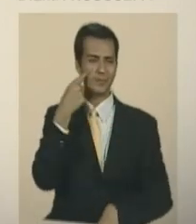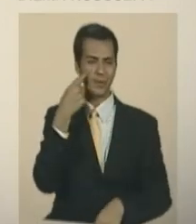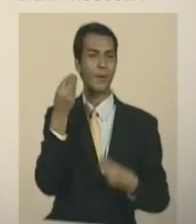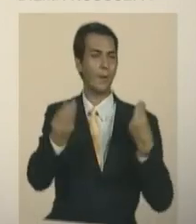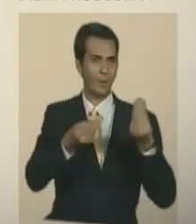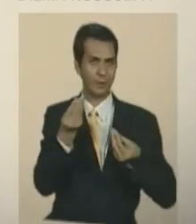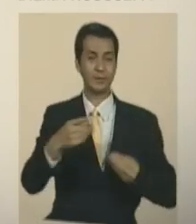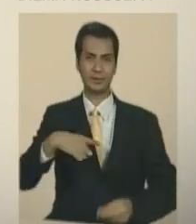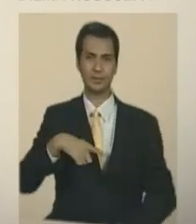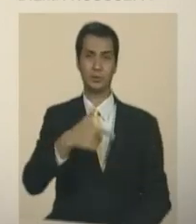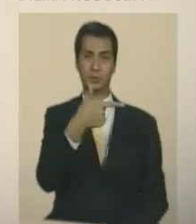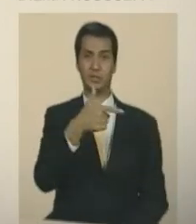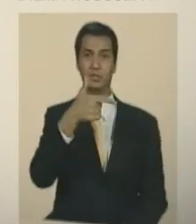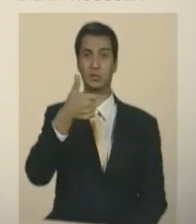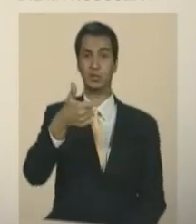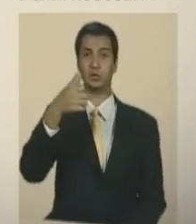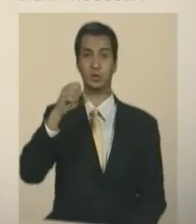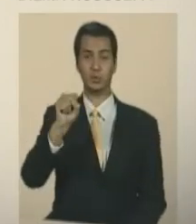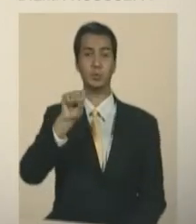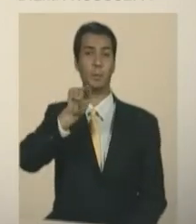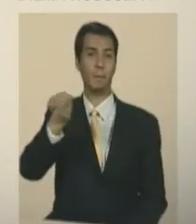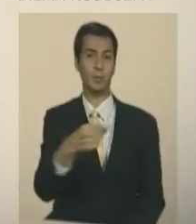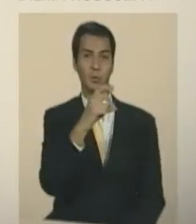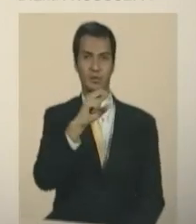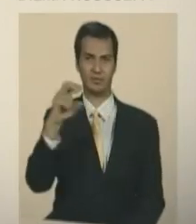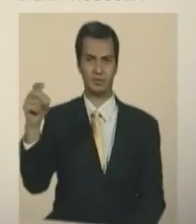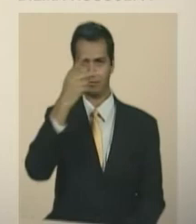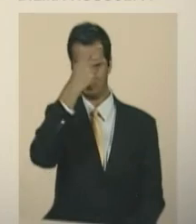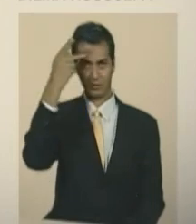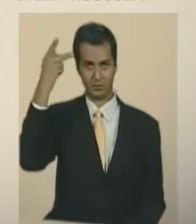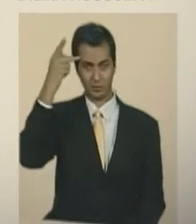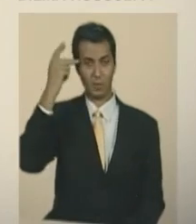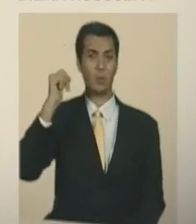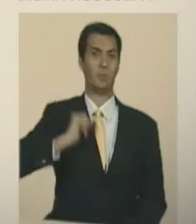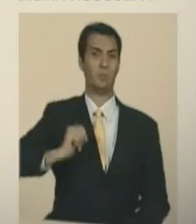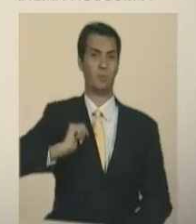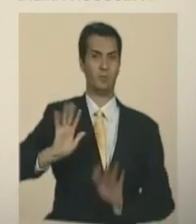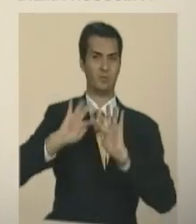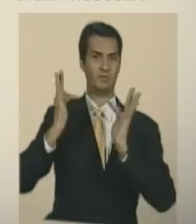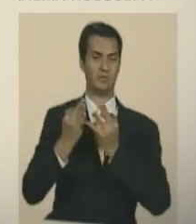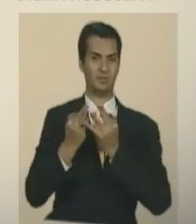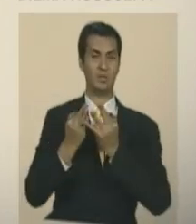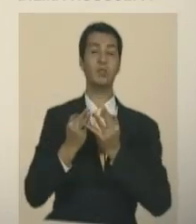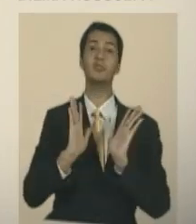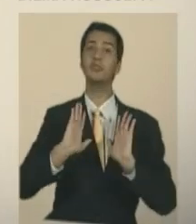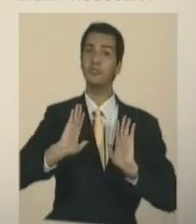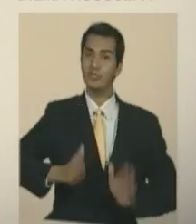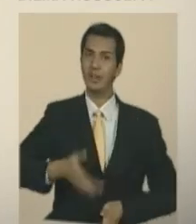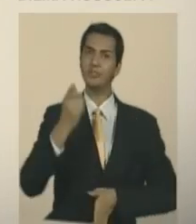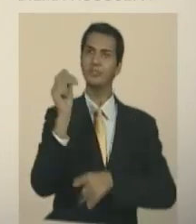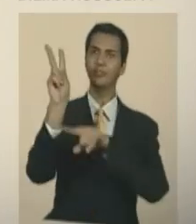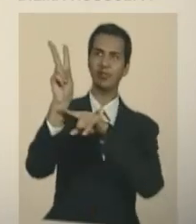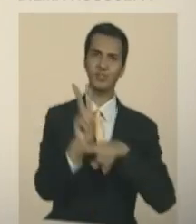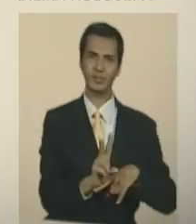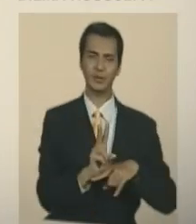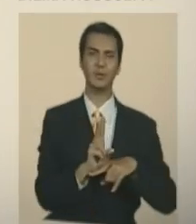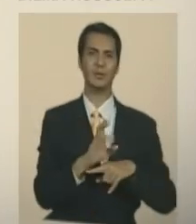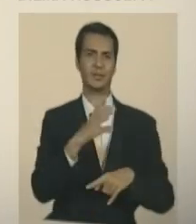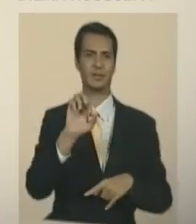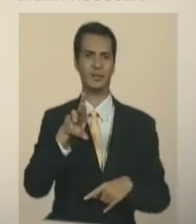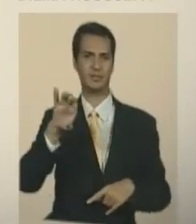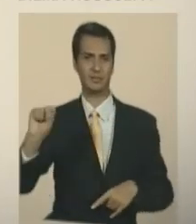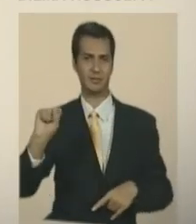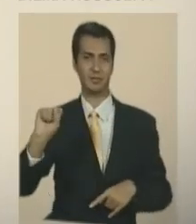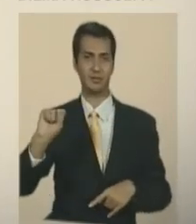1500 pessoas beneficiadas pelo Bolsa Família já tomar um empréstimo do crescer só nos primeiros